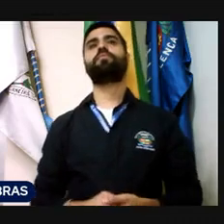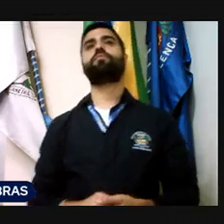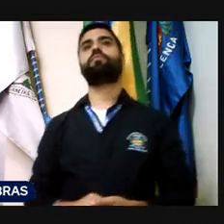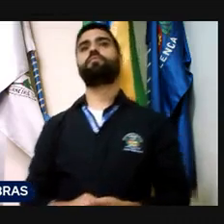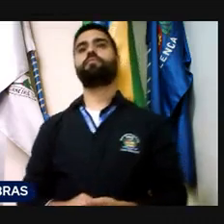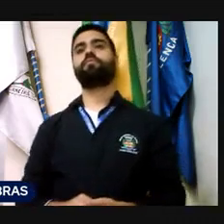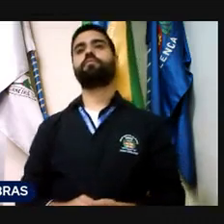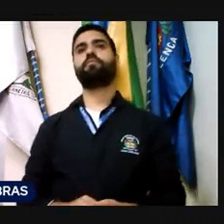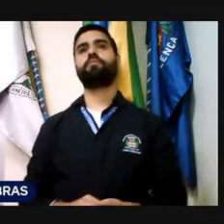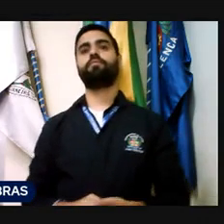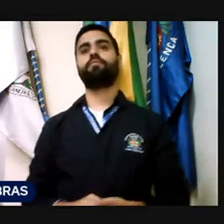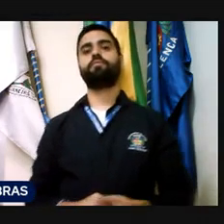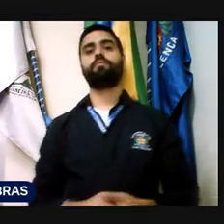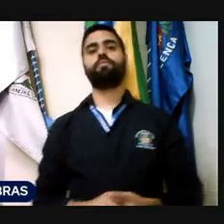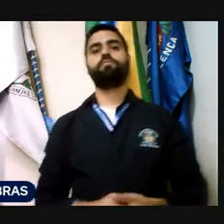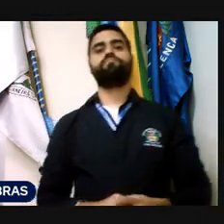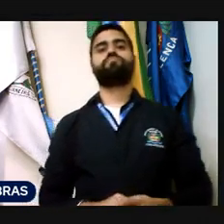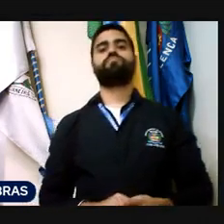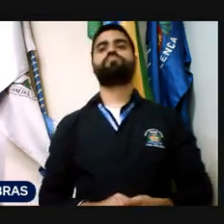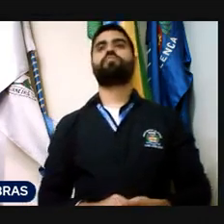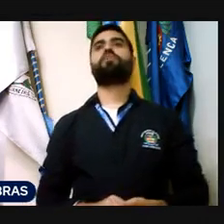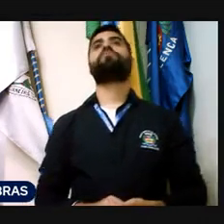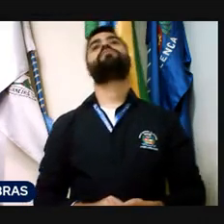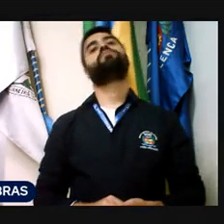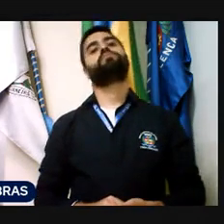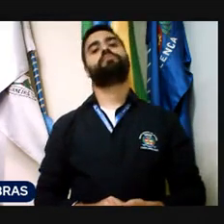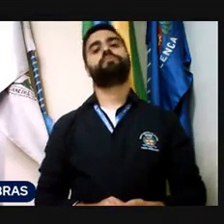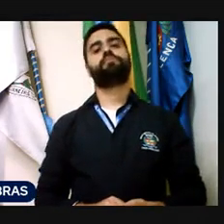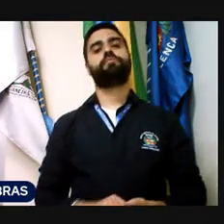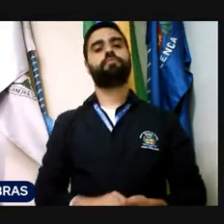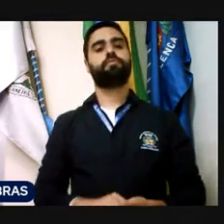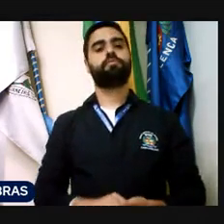estão. Aprovado.